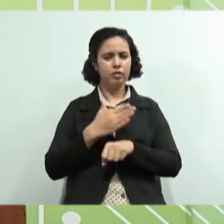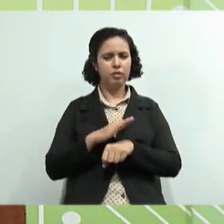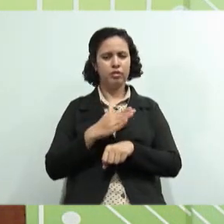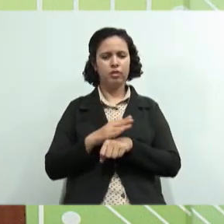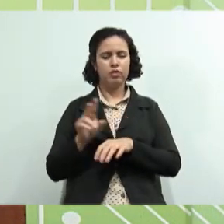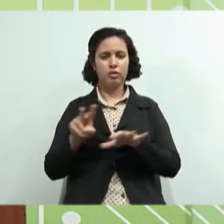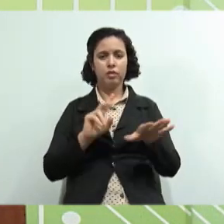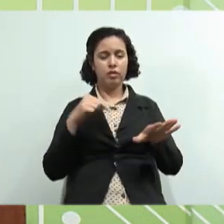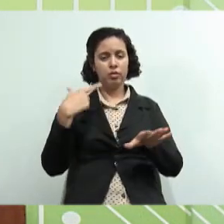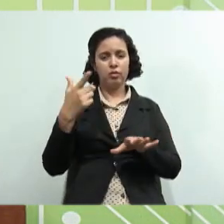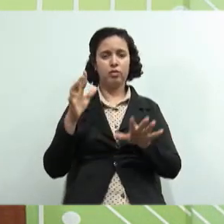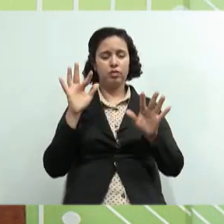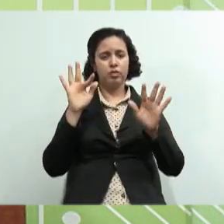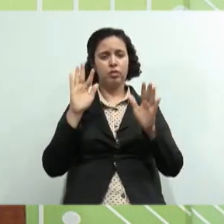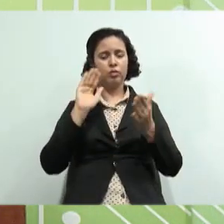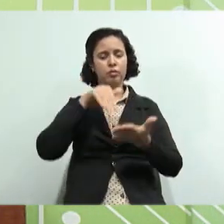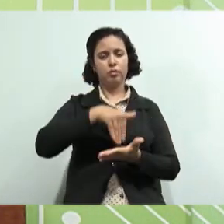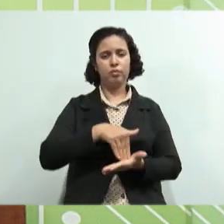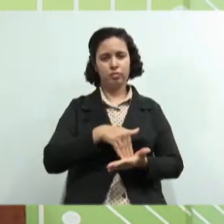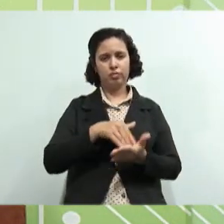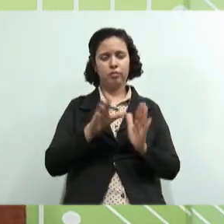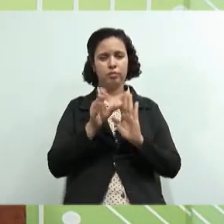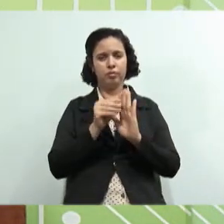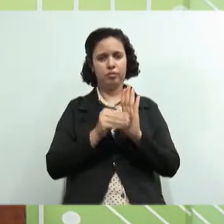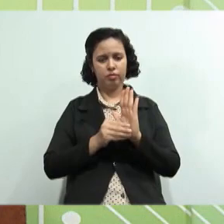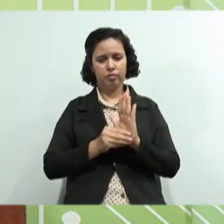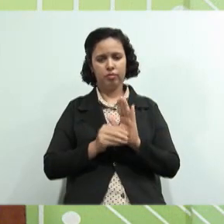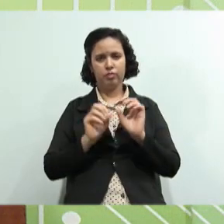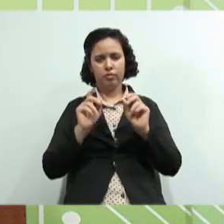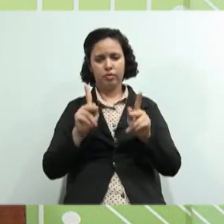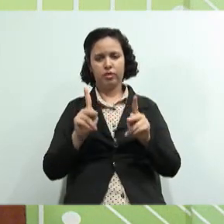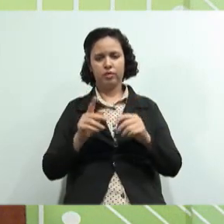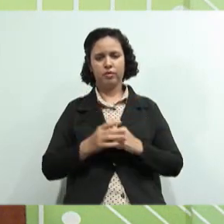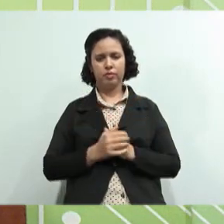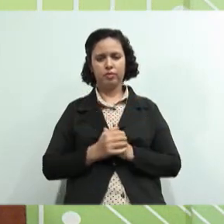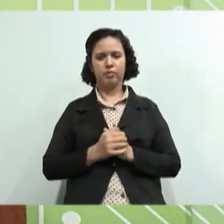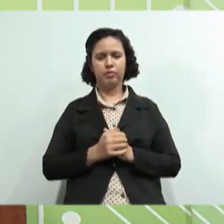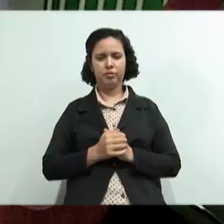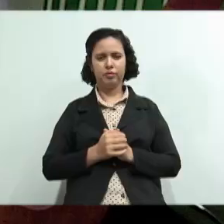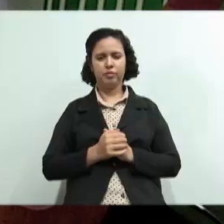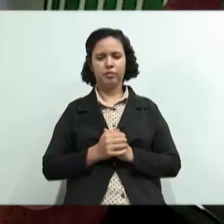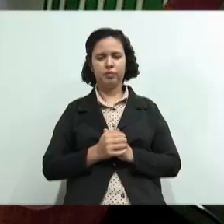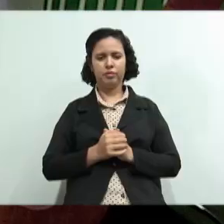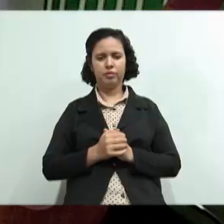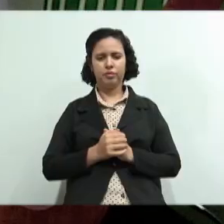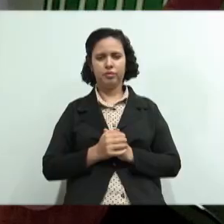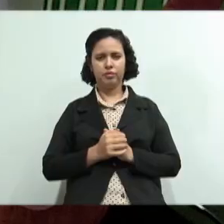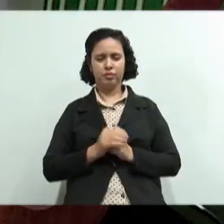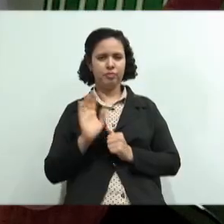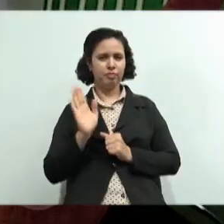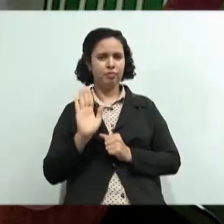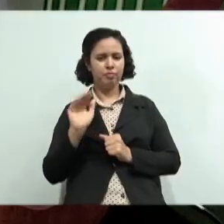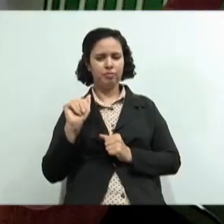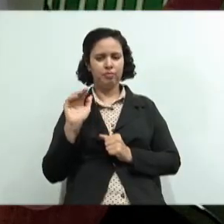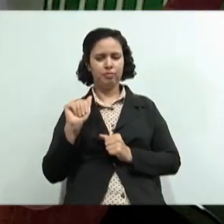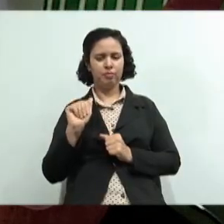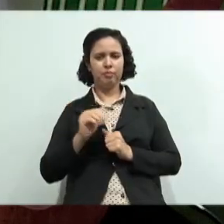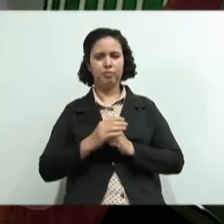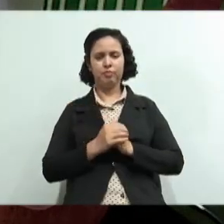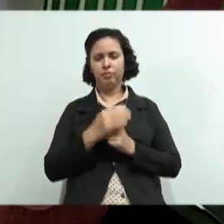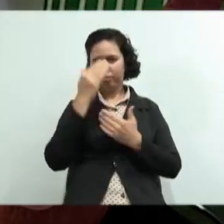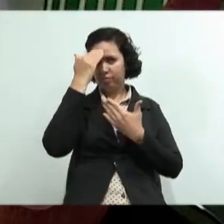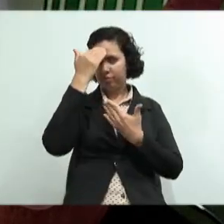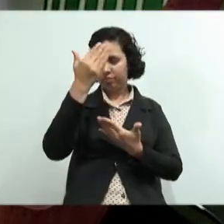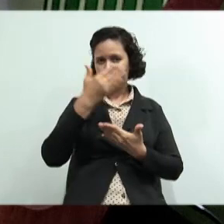temos a nossa última aula de conteúdo e já vamos a caminho da nossa avaliação. Ficamos por aqui e voltamos semana que vem. Até,